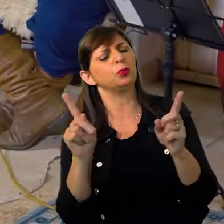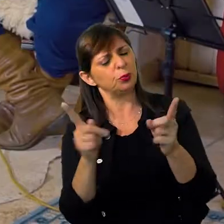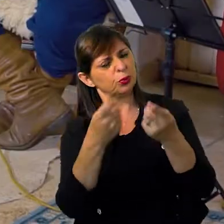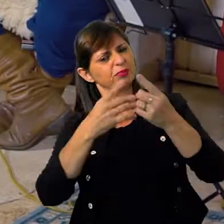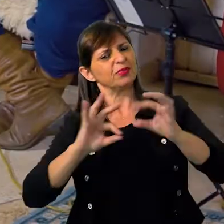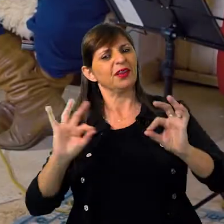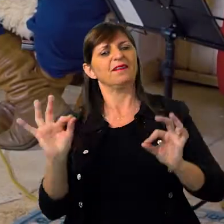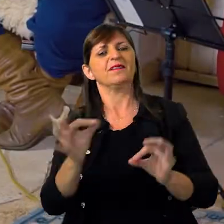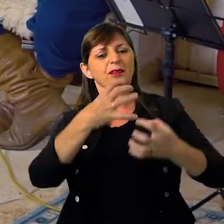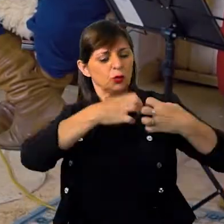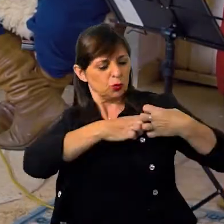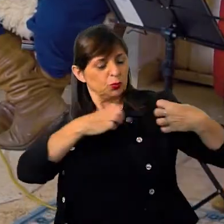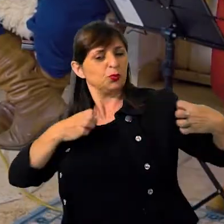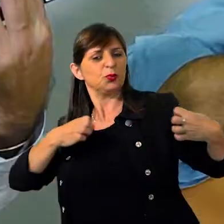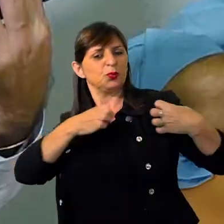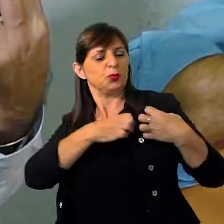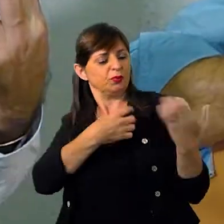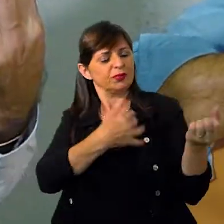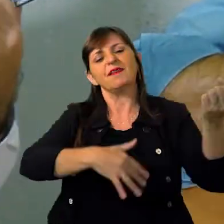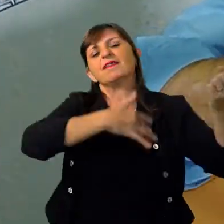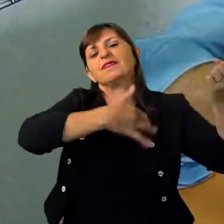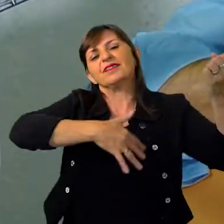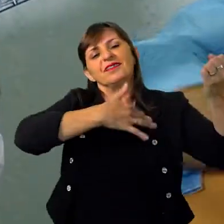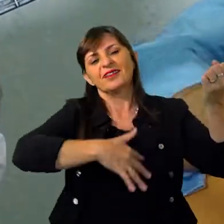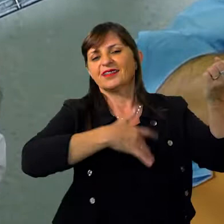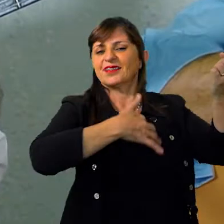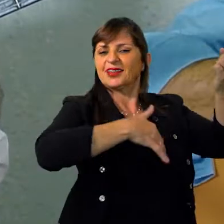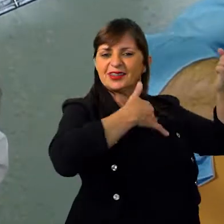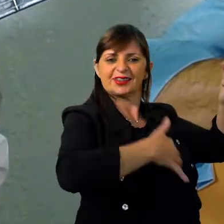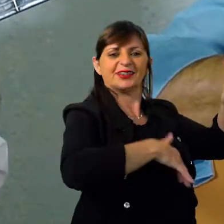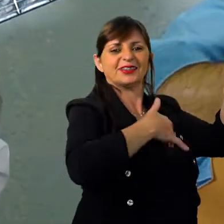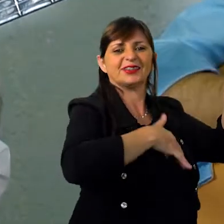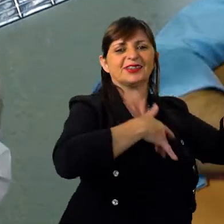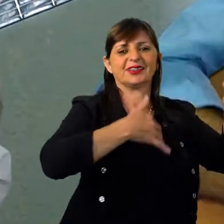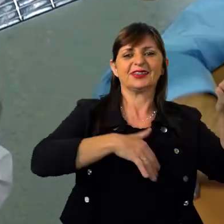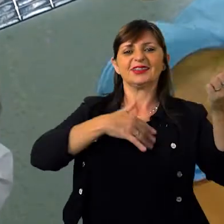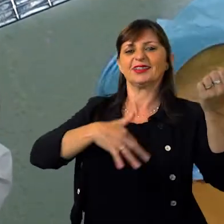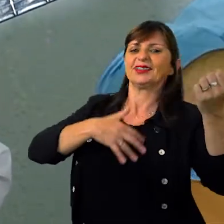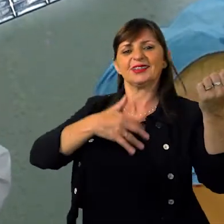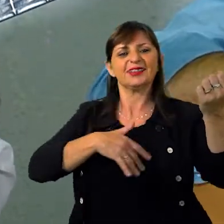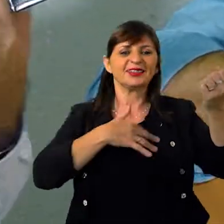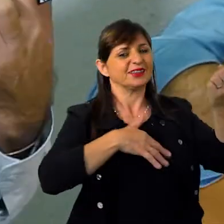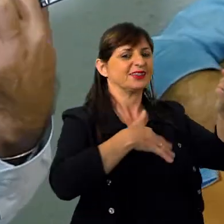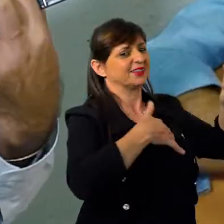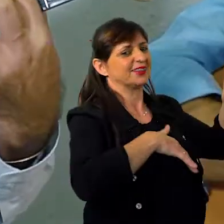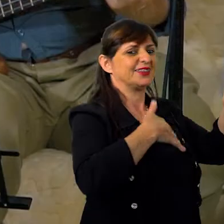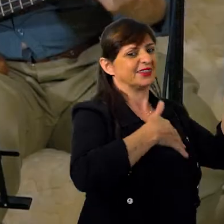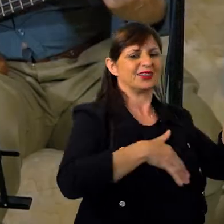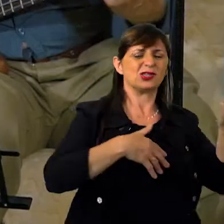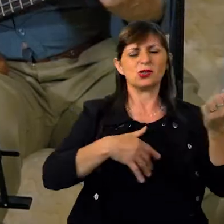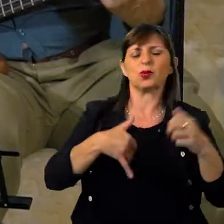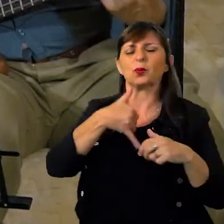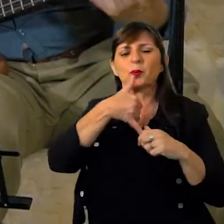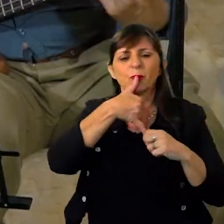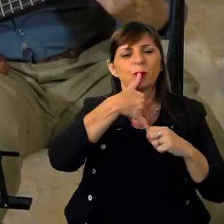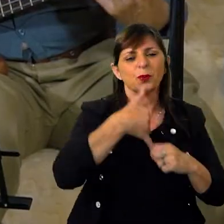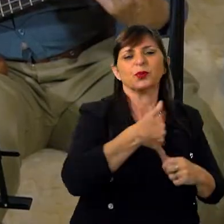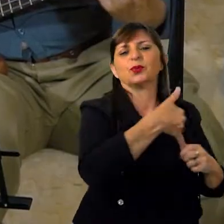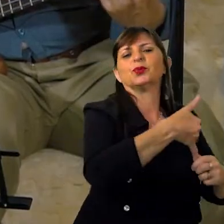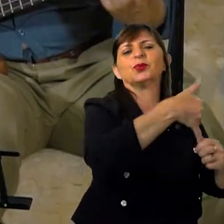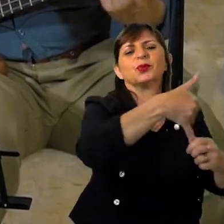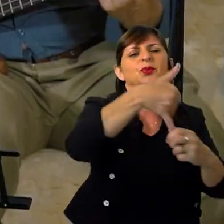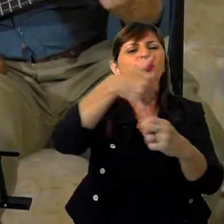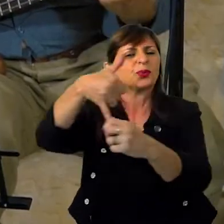pelos cantores formação da chamar atenção e quando